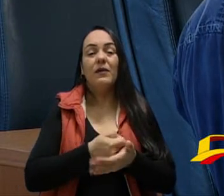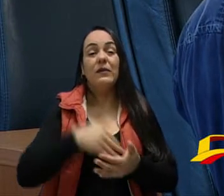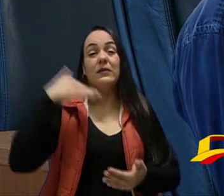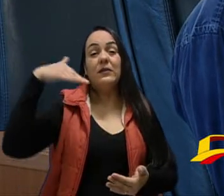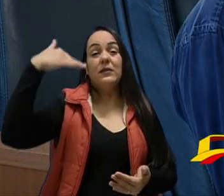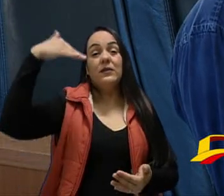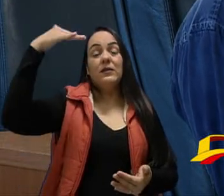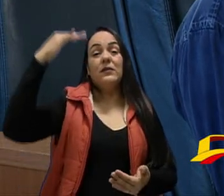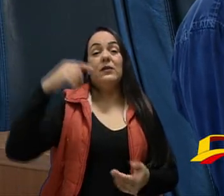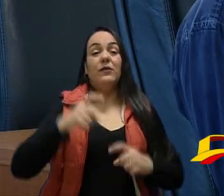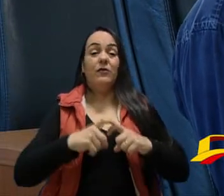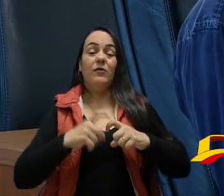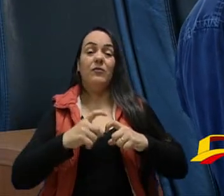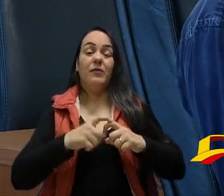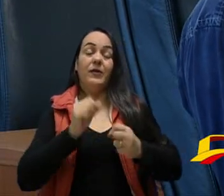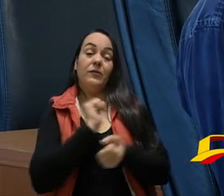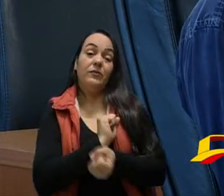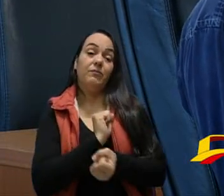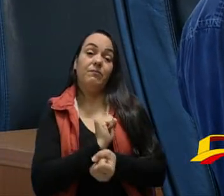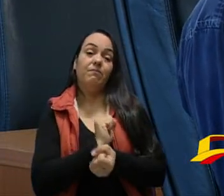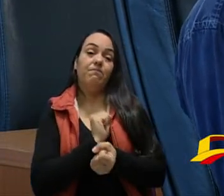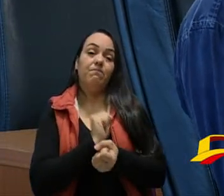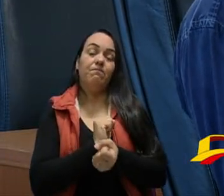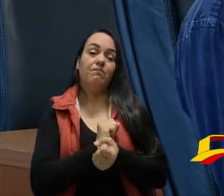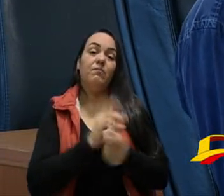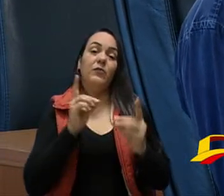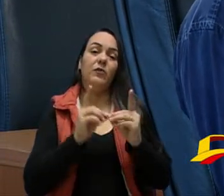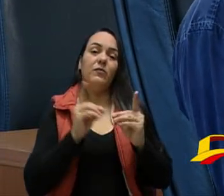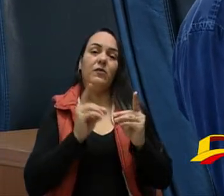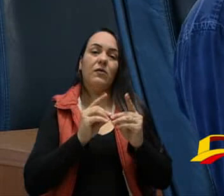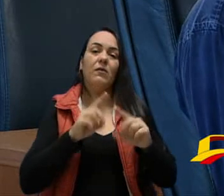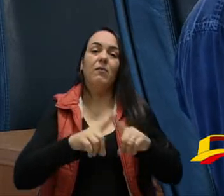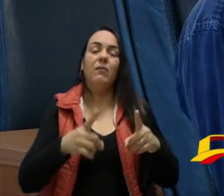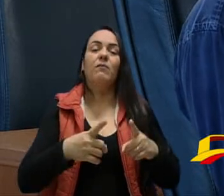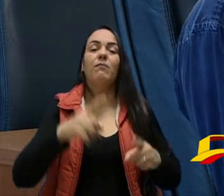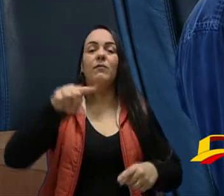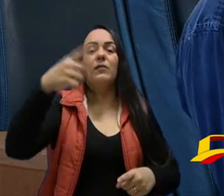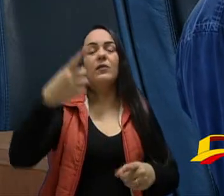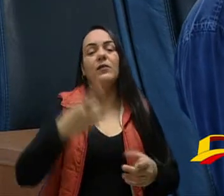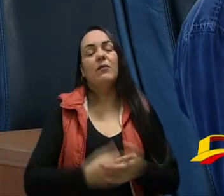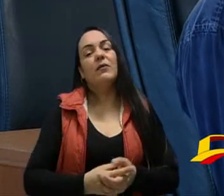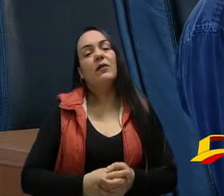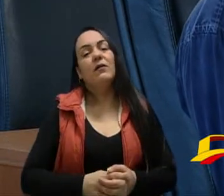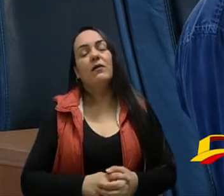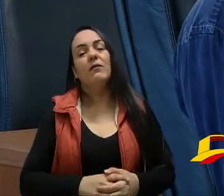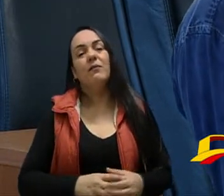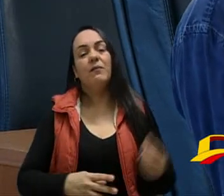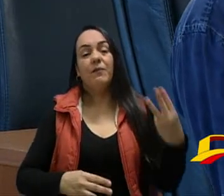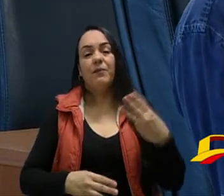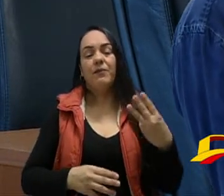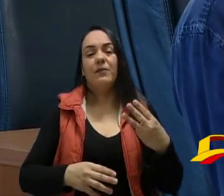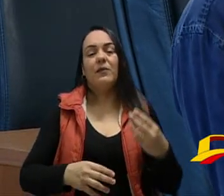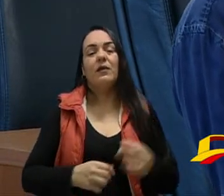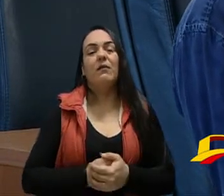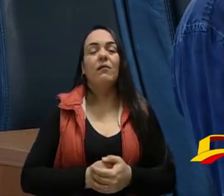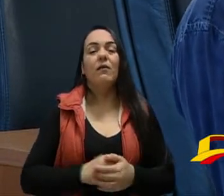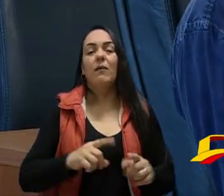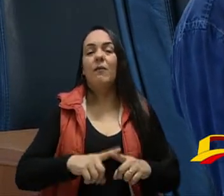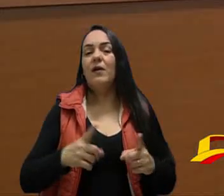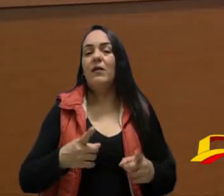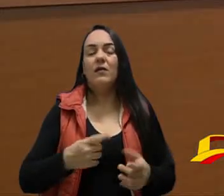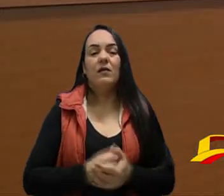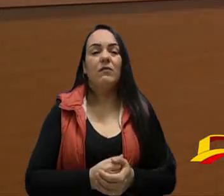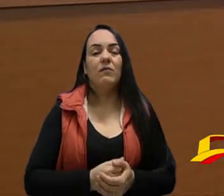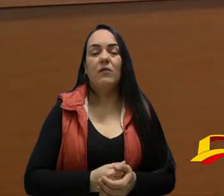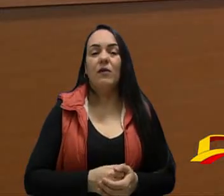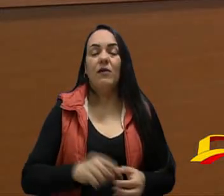ociosos lá contrata uma mas dentro do contrato foi na cidade de contrato uma segunda isso é cidade até um território aqui donizete essas